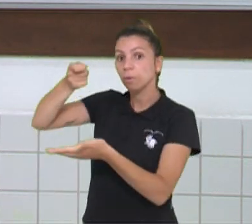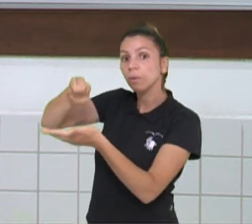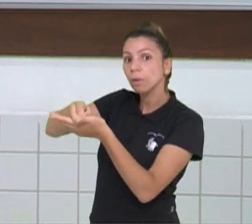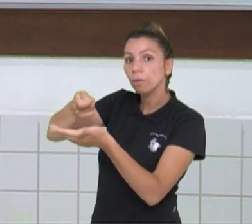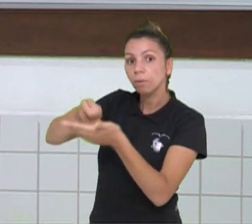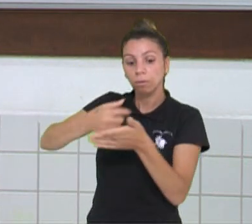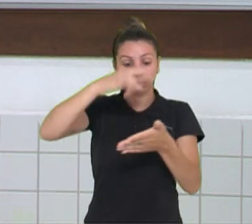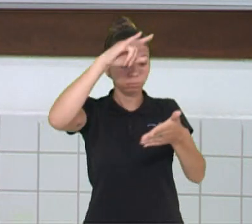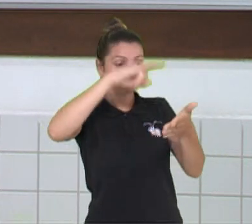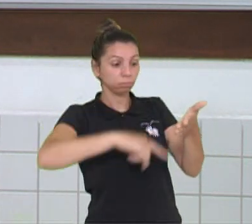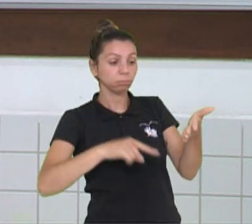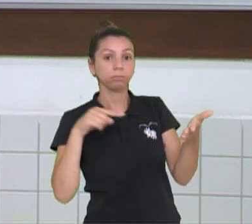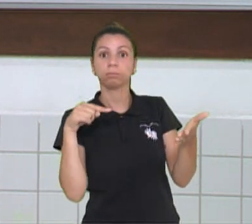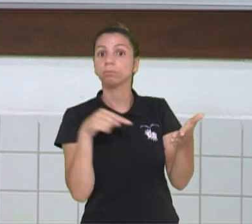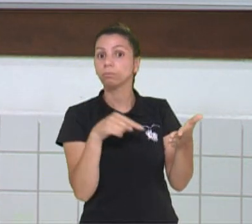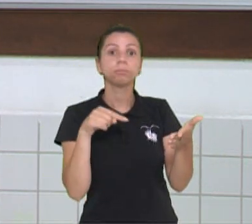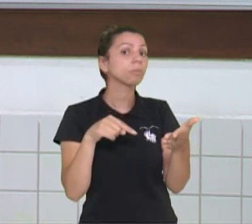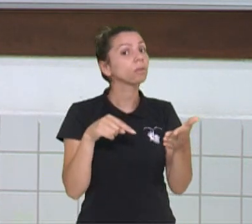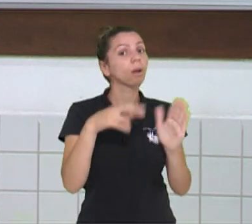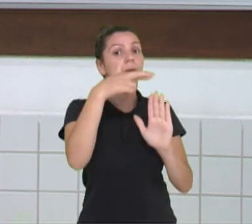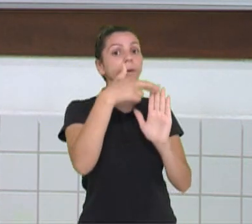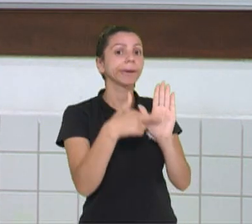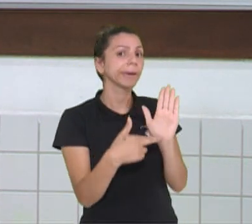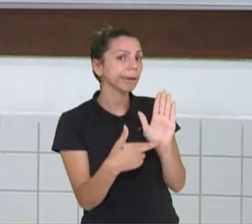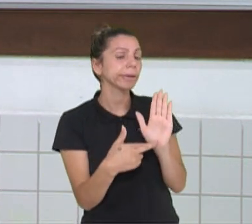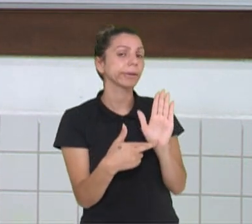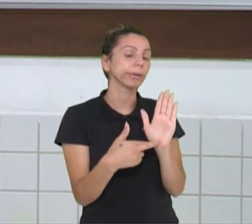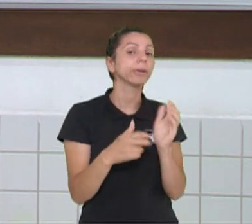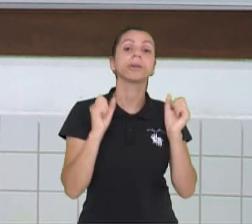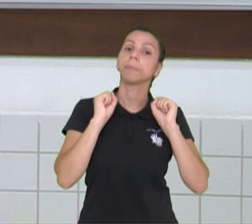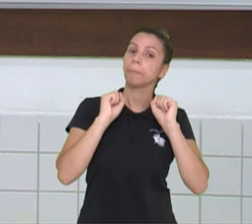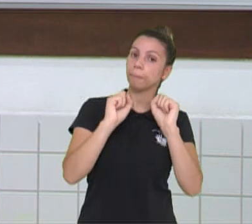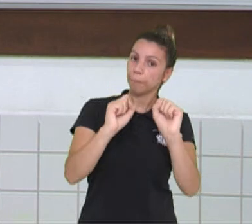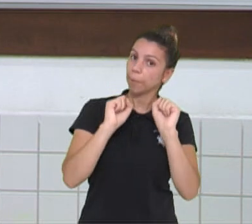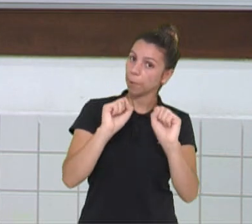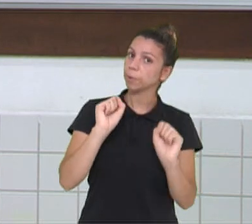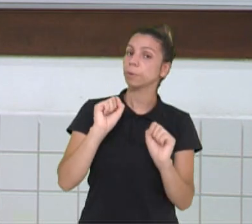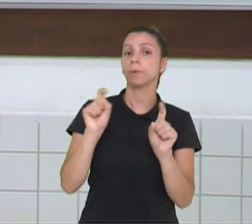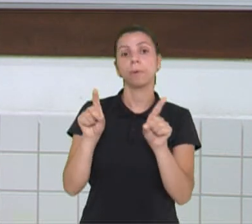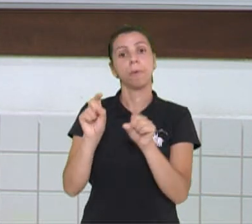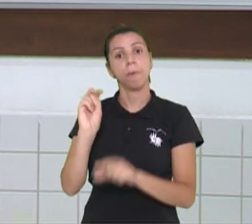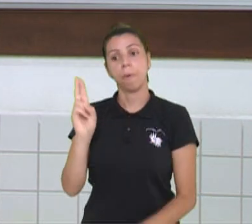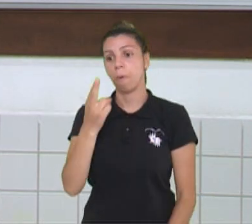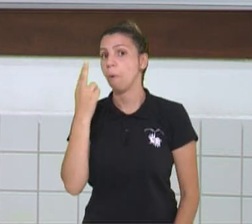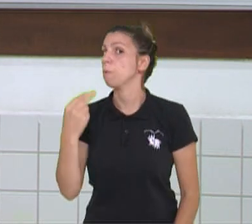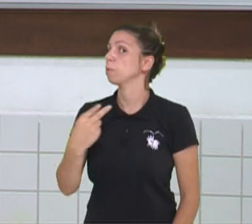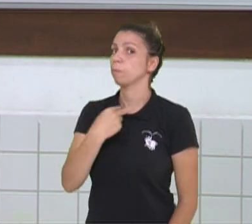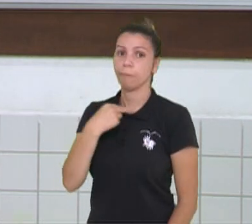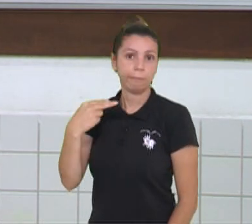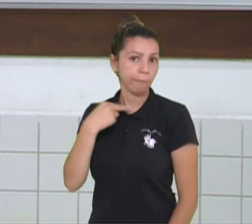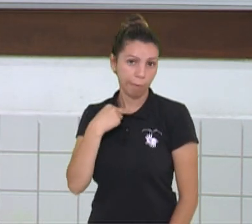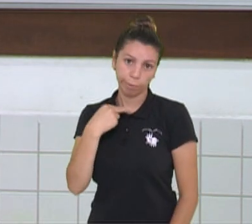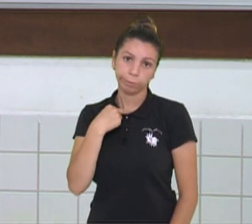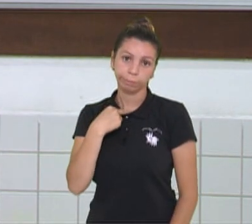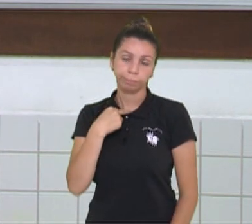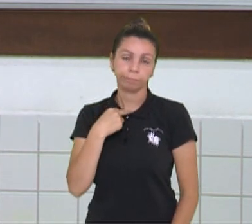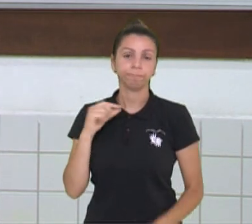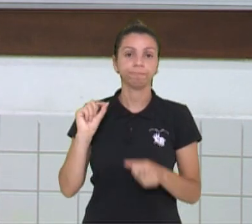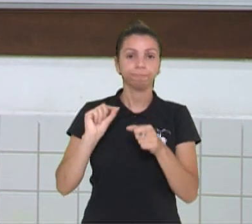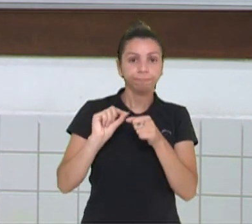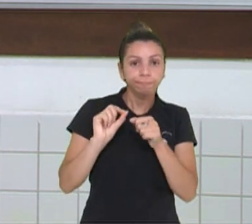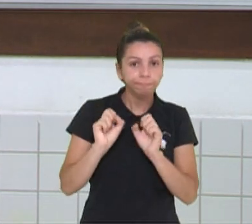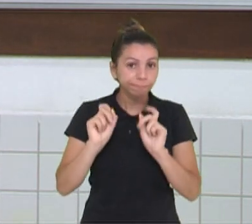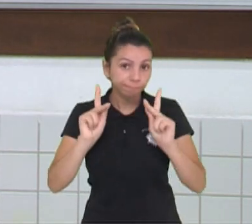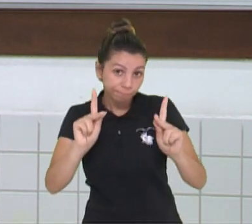esse documento lá que vai dizer quais são as regras do jogo, o que é que se pode fazer e o que é que não se pode fazer.